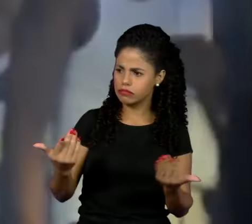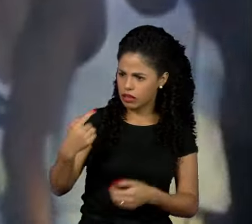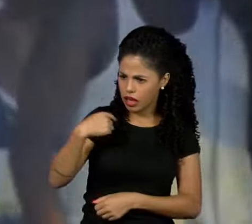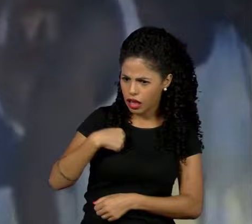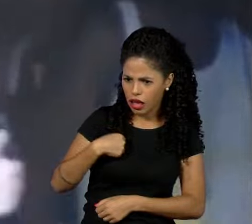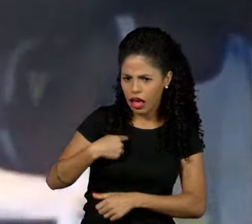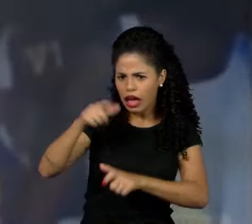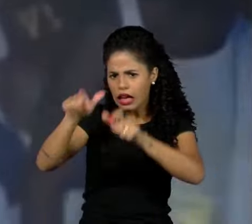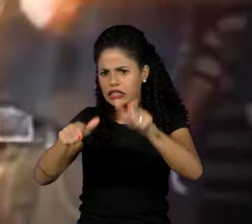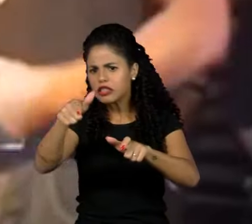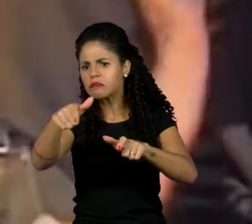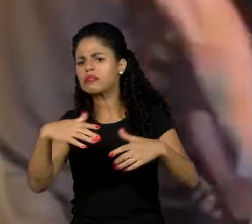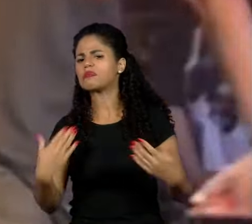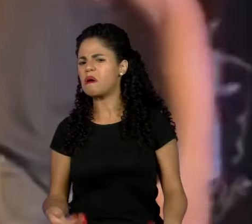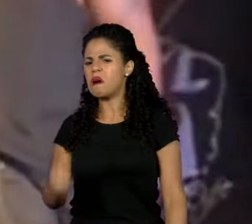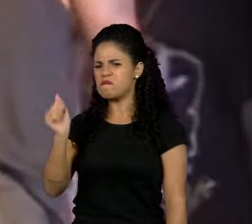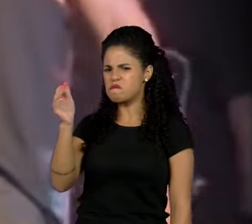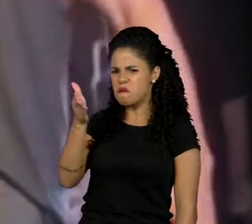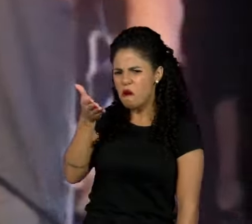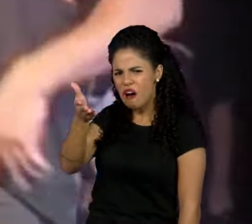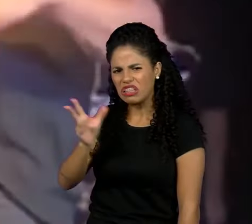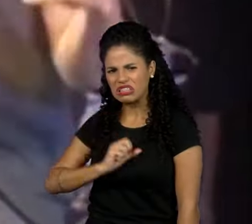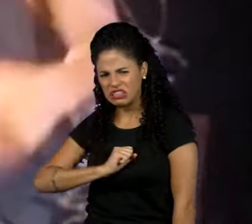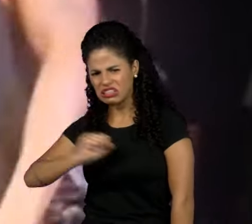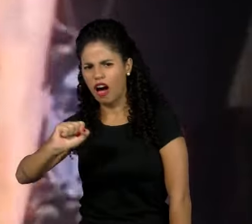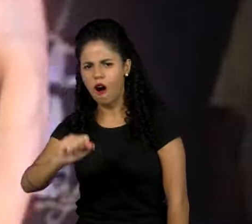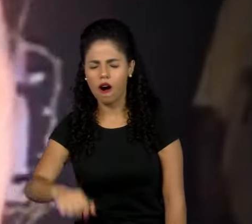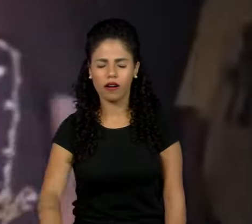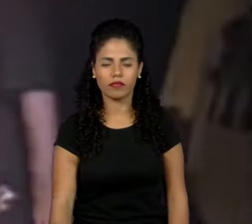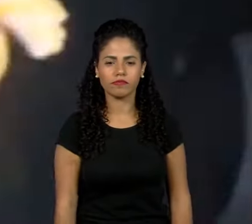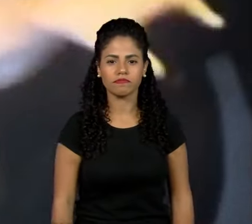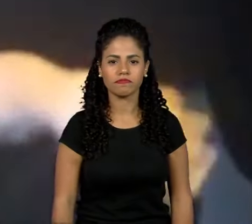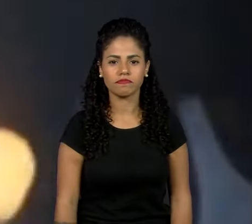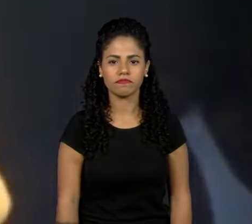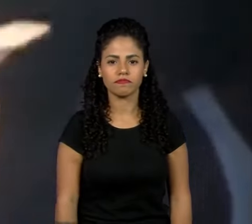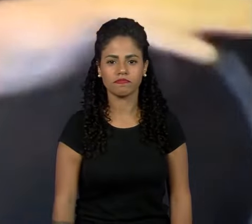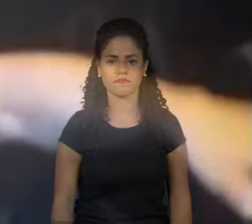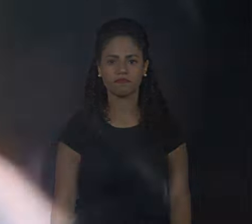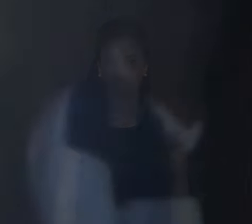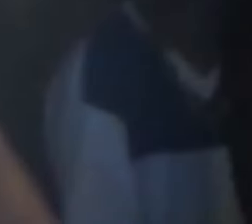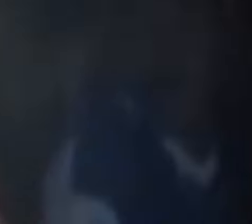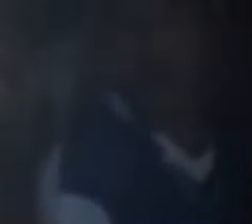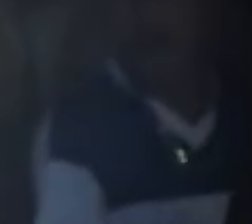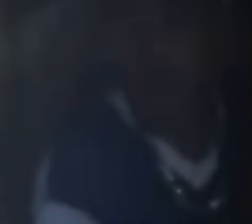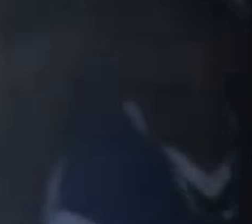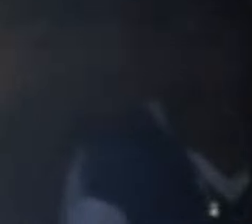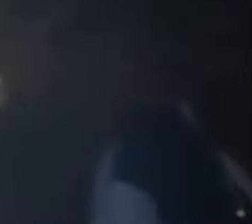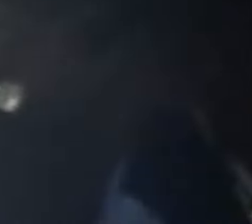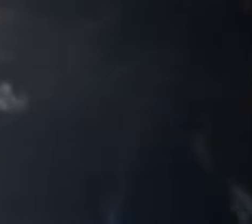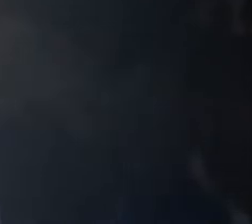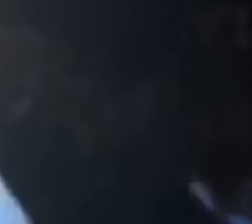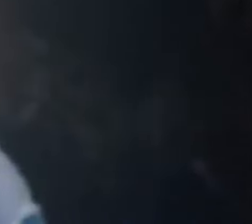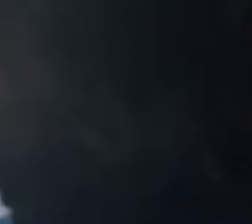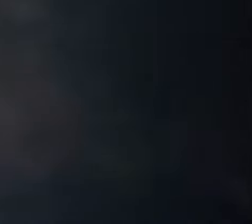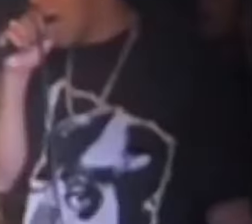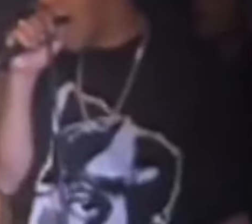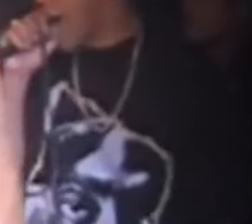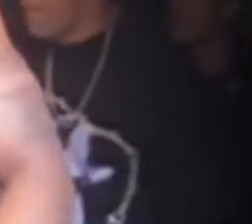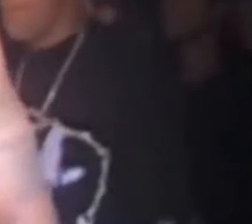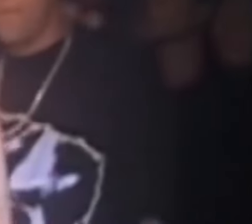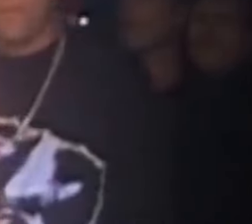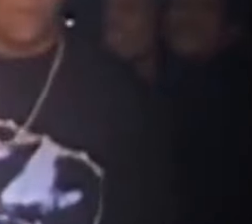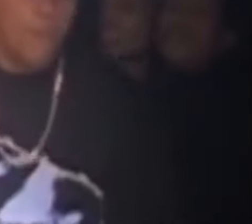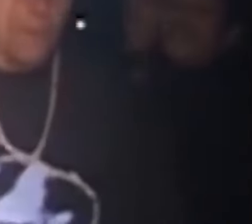esses negão são foda, eu também sou. Eis que um belo dia alguém mostrou pra mim e uma reunião tribal de James Brown e Aldrin.